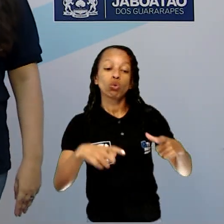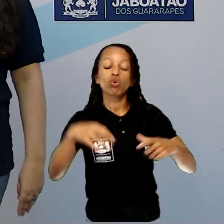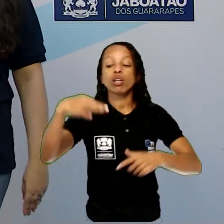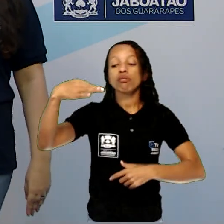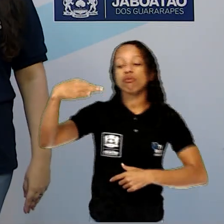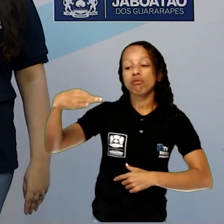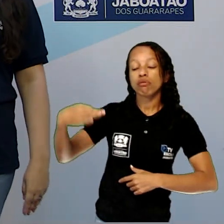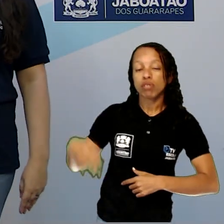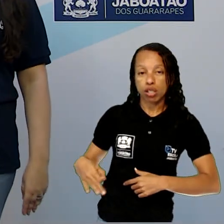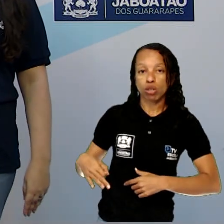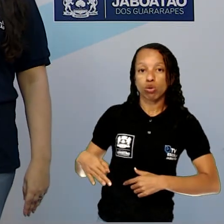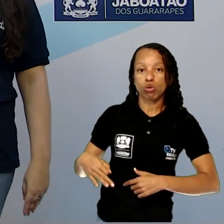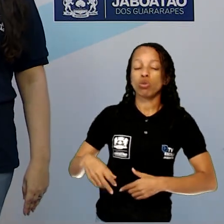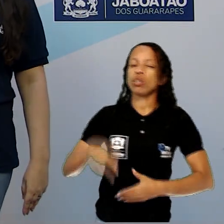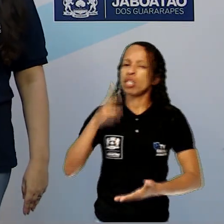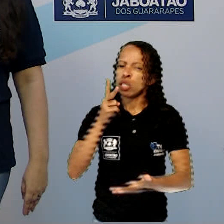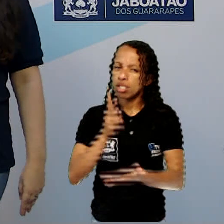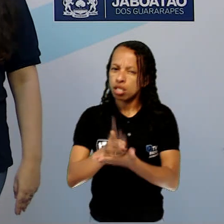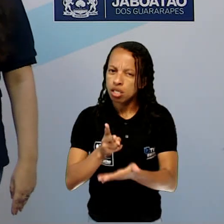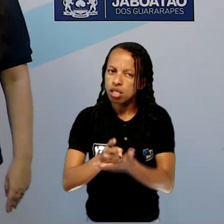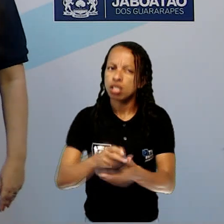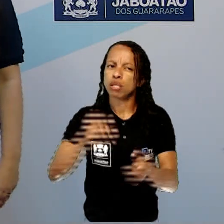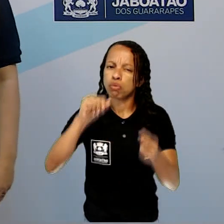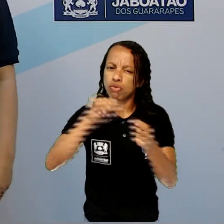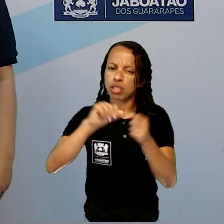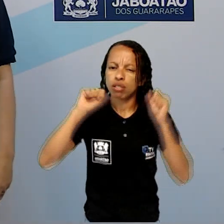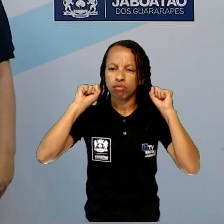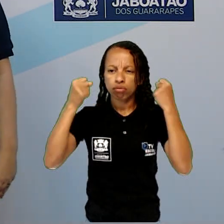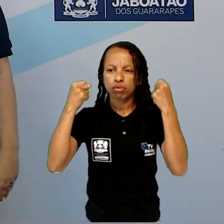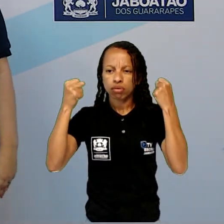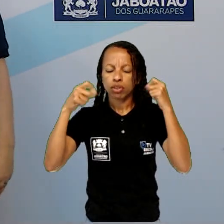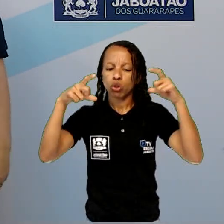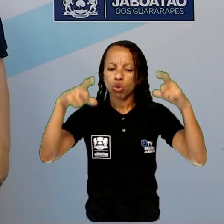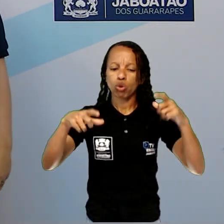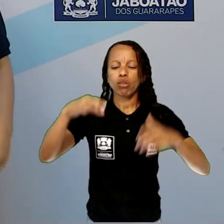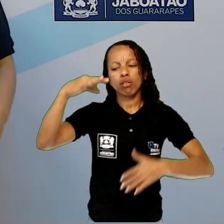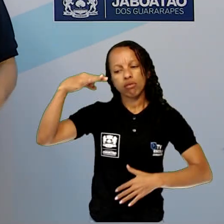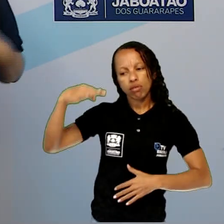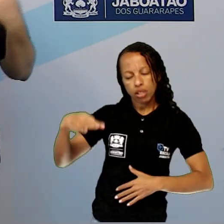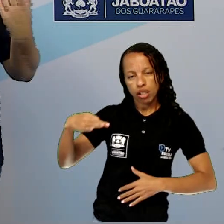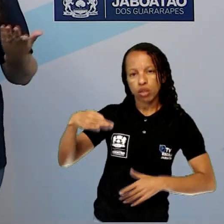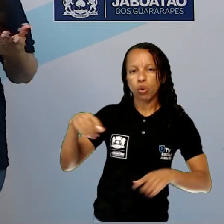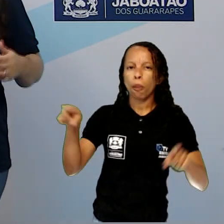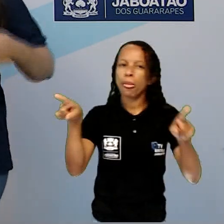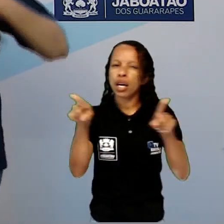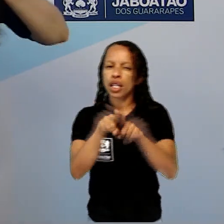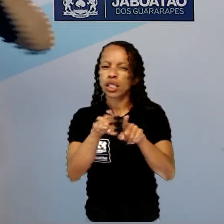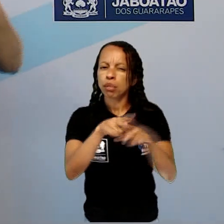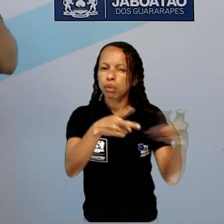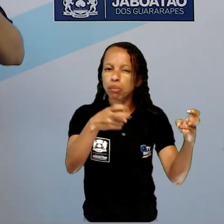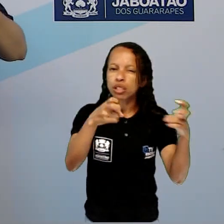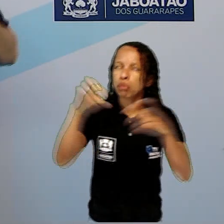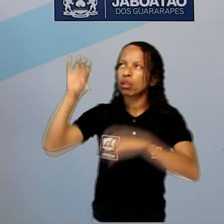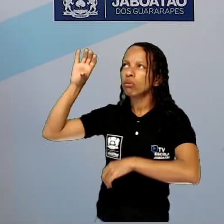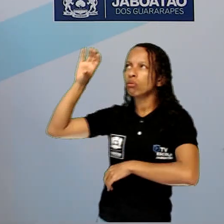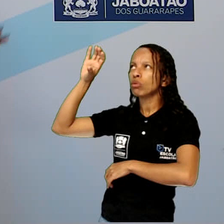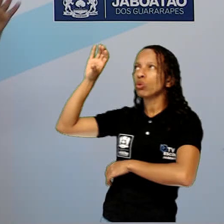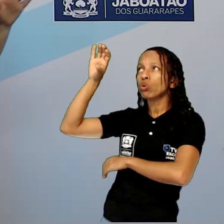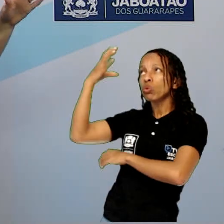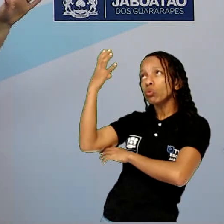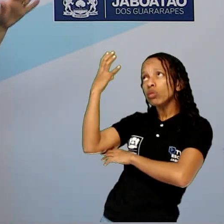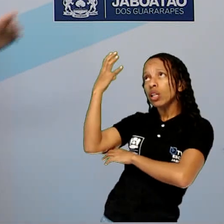atividades físicas em locais adequados. Esteja atento às condições climáticas. Um outro exemplo, sou surfista,